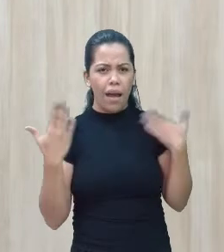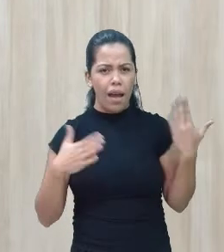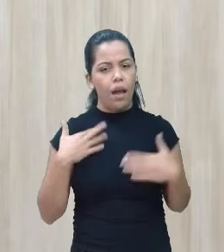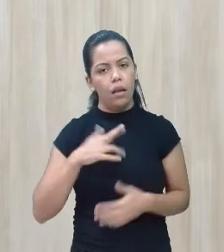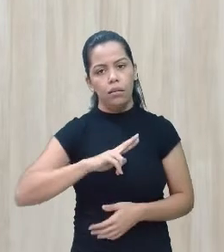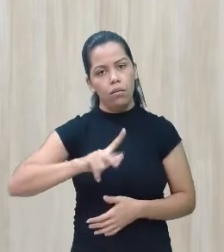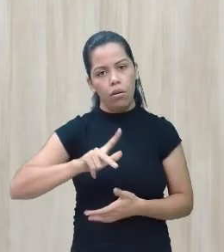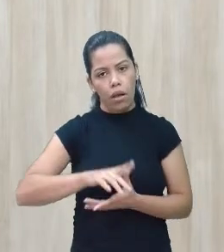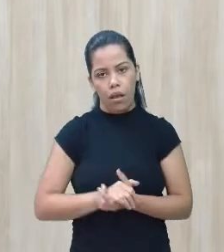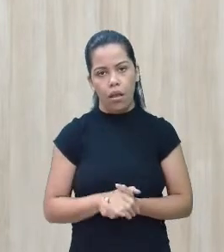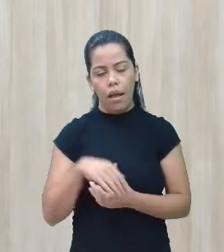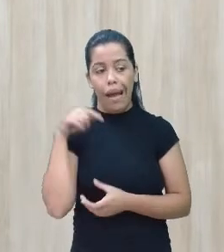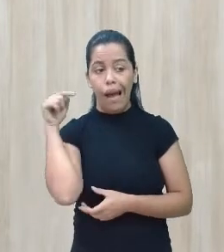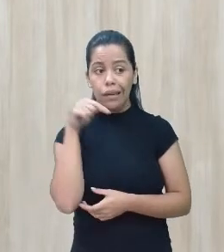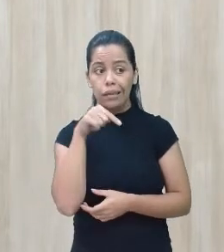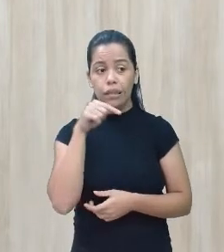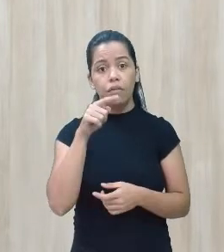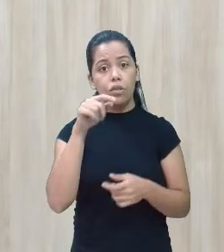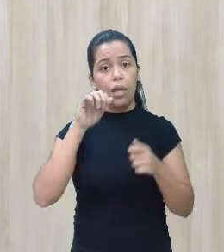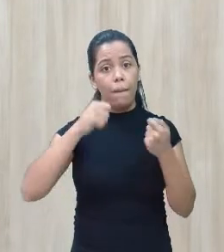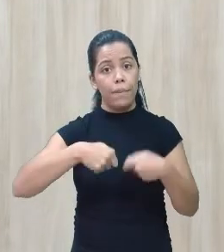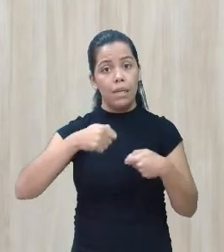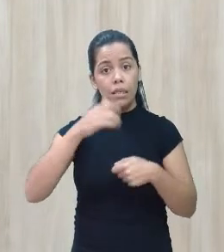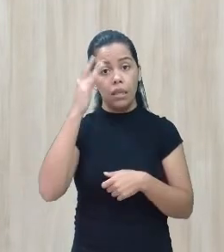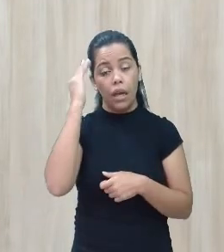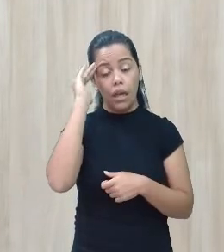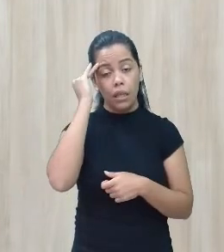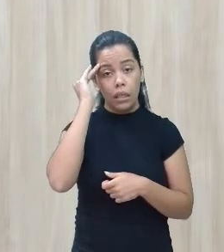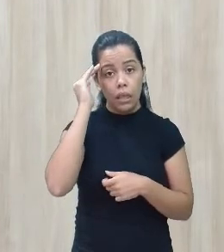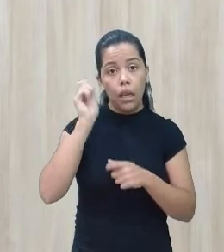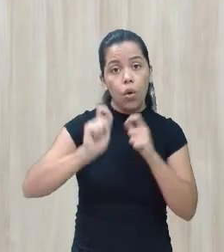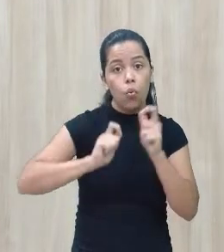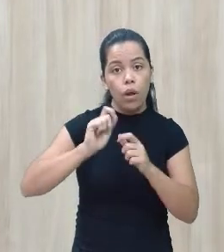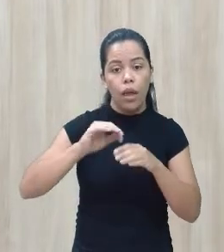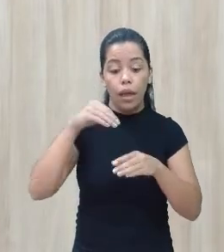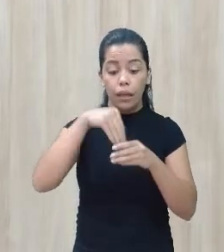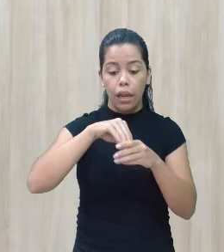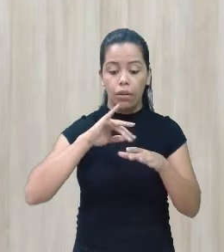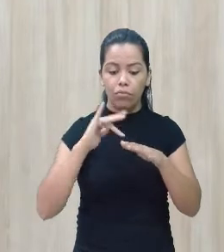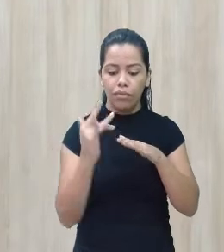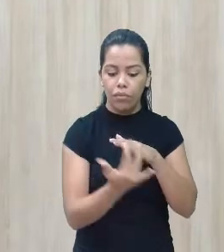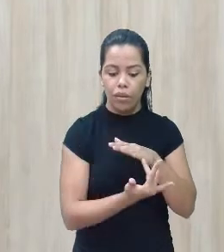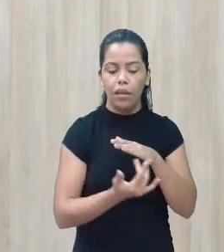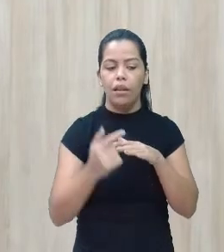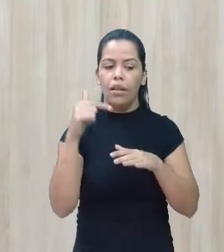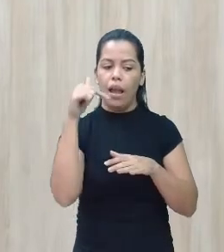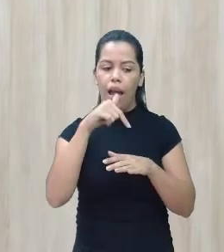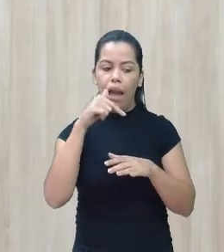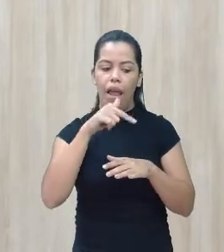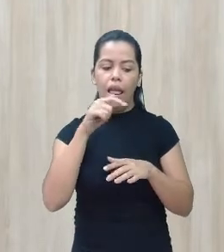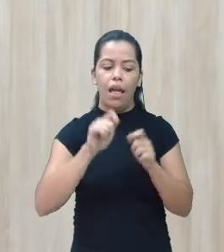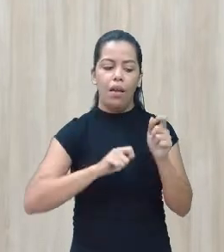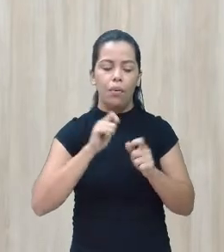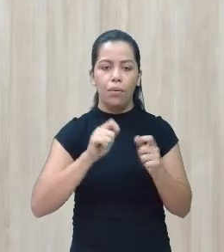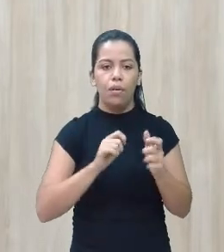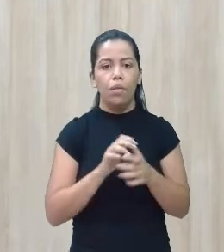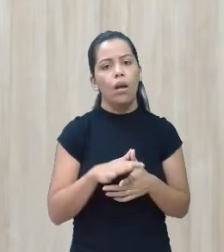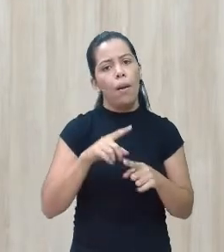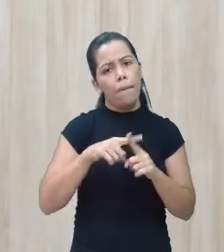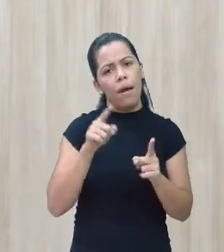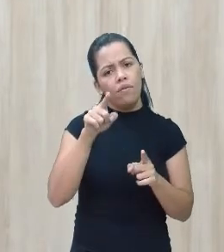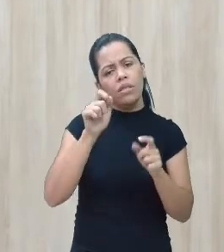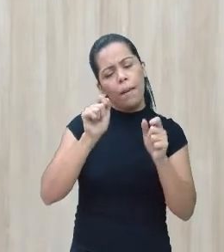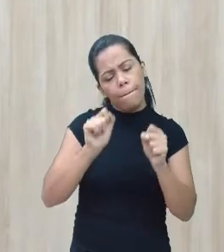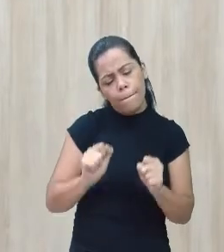uma construção. Eu estou vendendo um ideal, certo? Mas que você pode ser triste e você pode ficar triste,